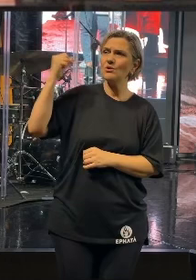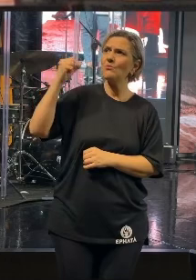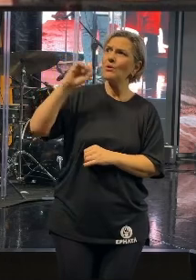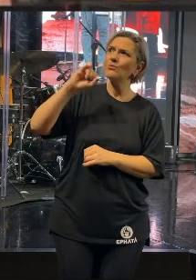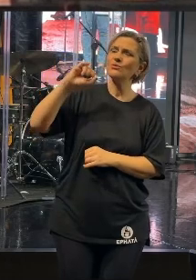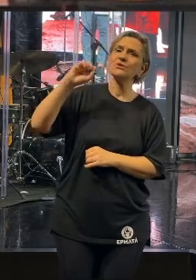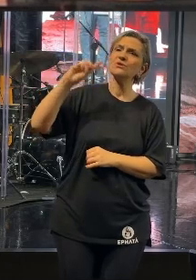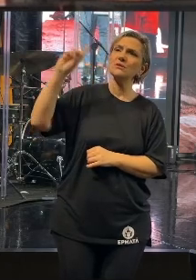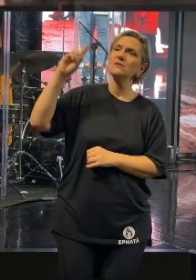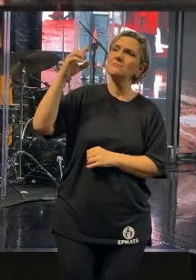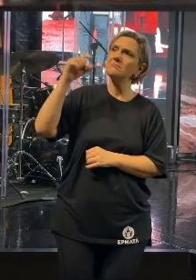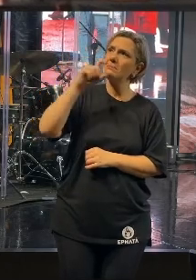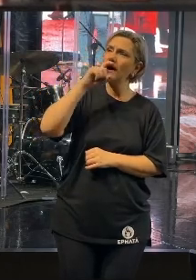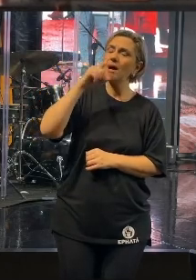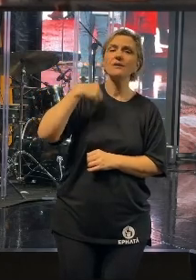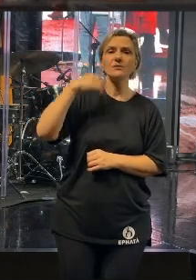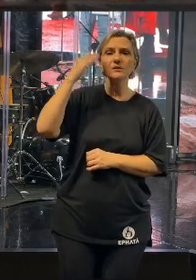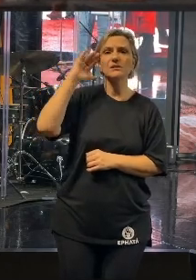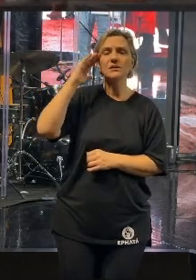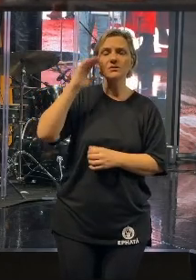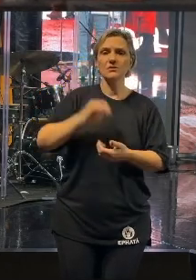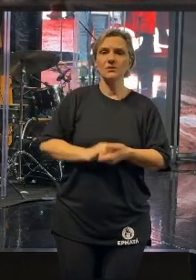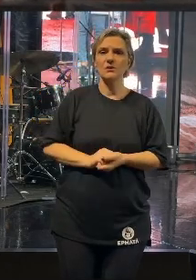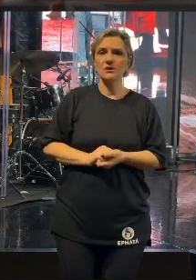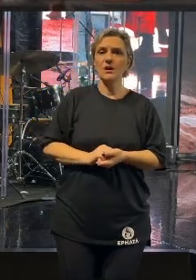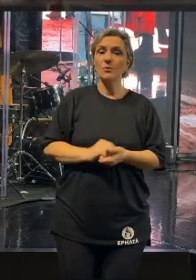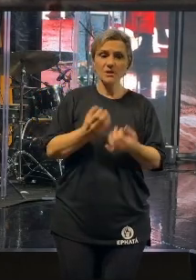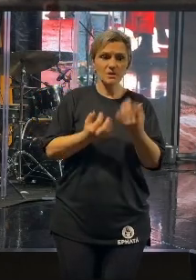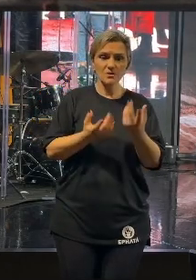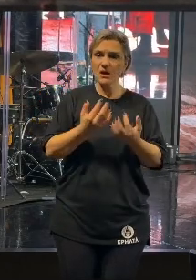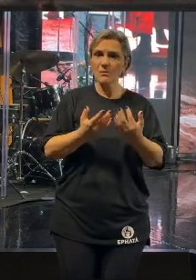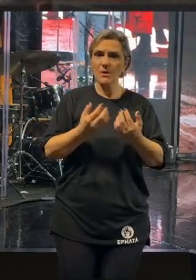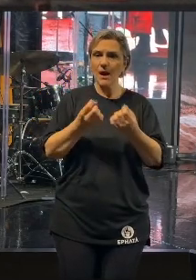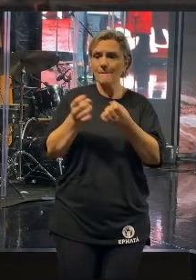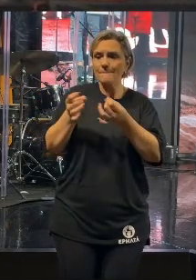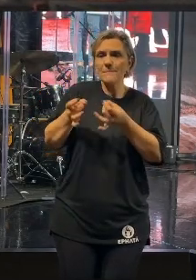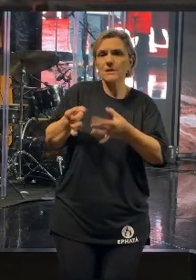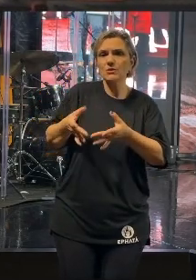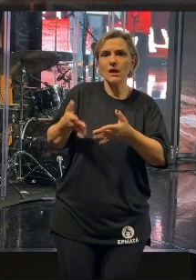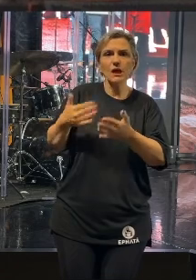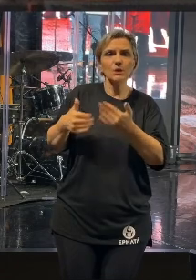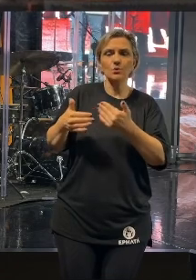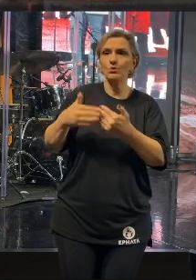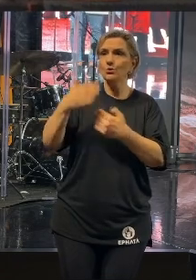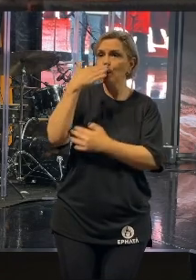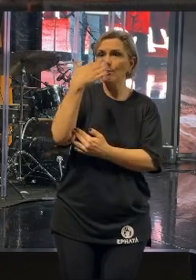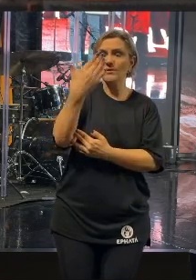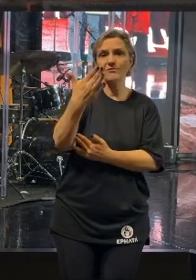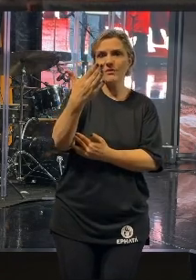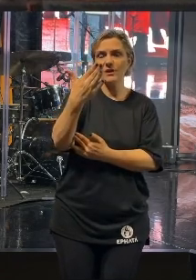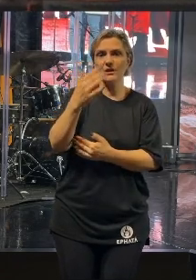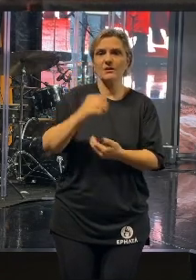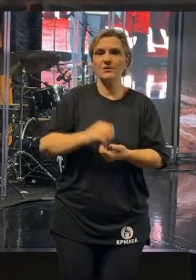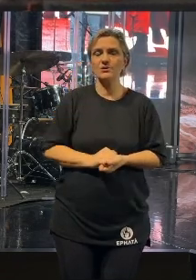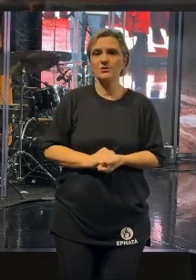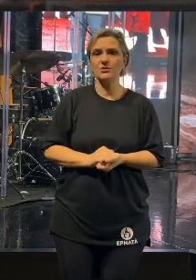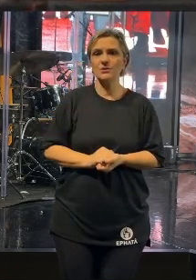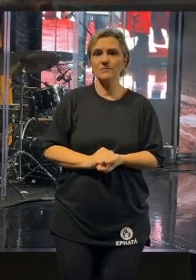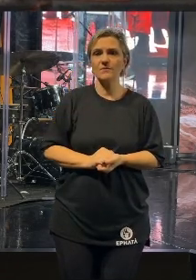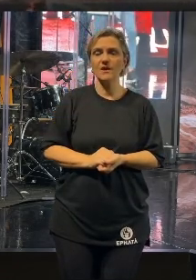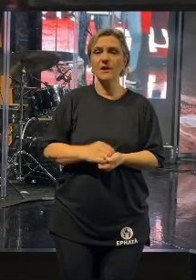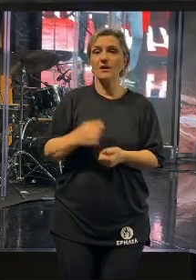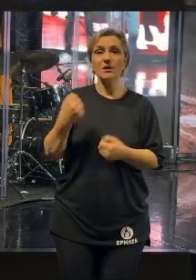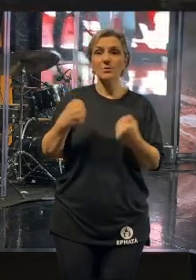eu entendi. É queimar carroça, é olhar para frente, é queimar as carroças para não precisar nem ter que